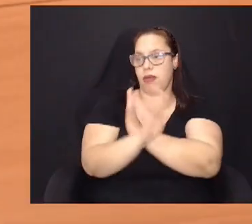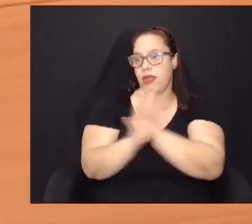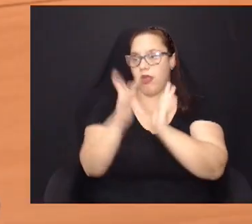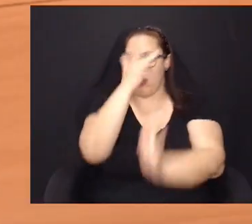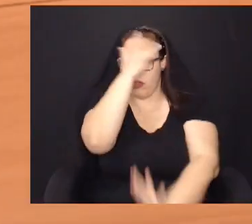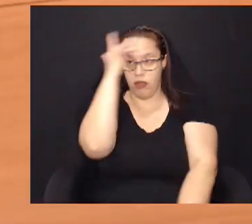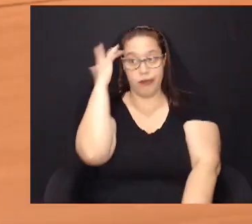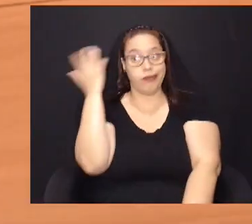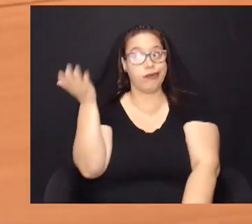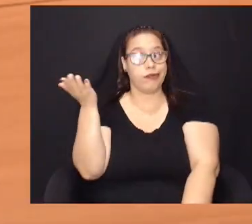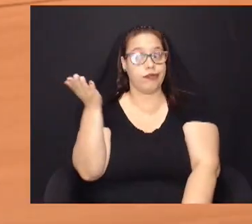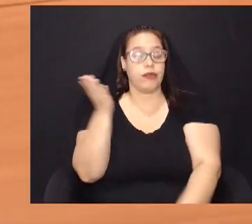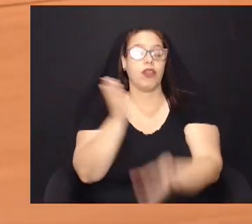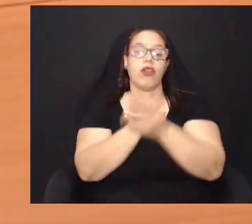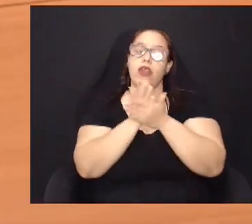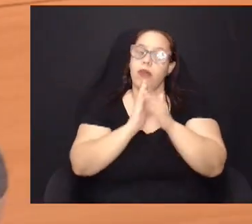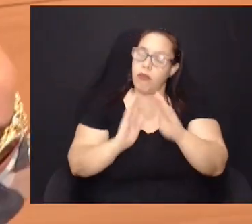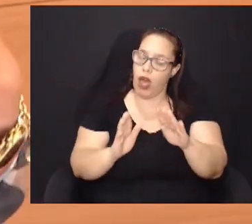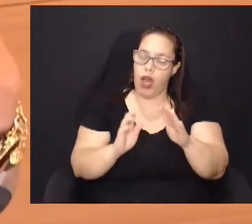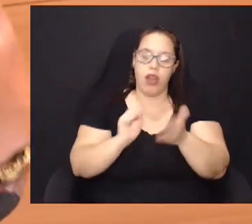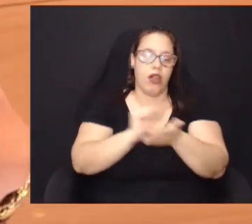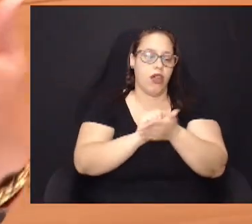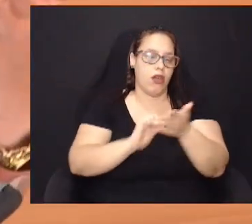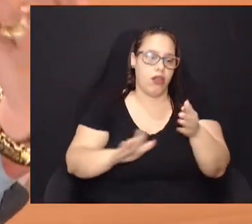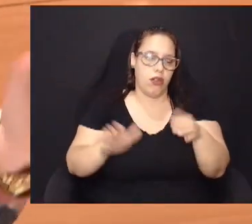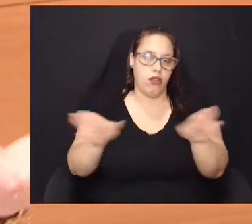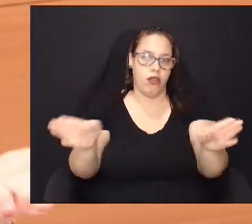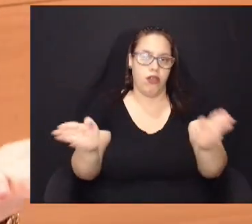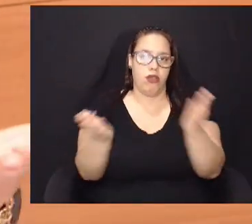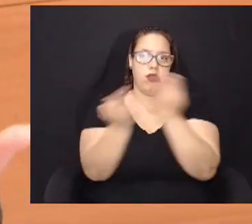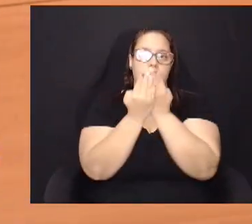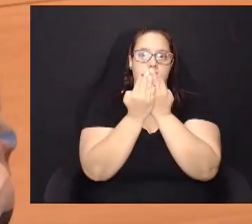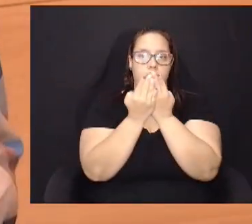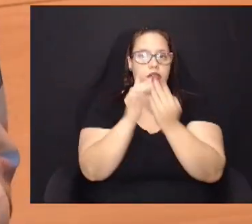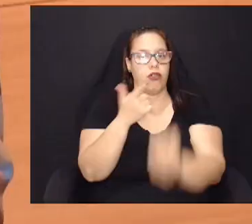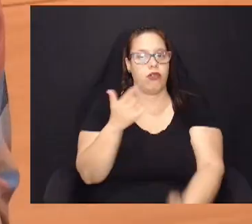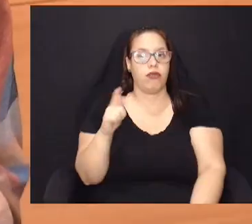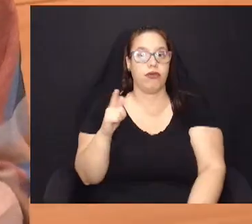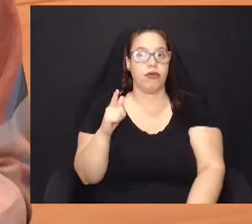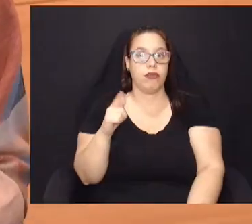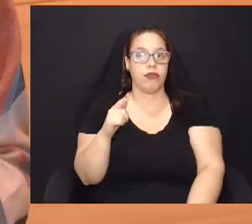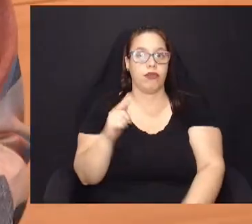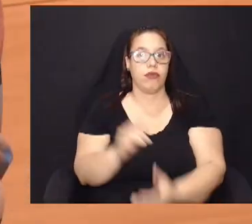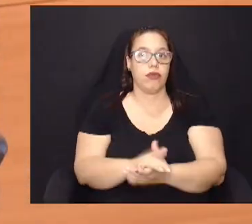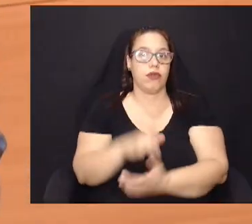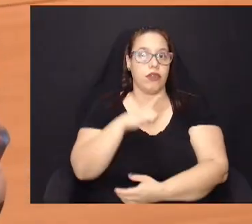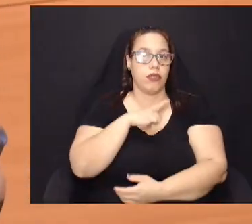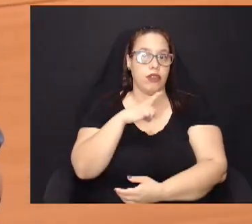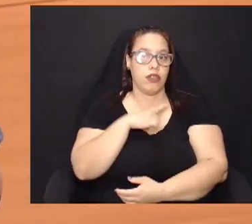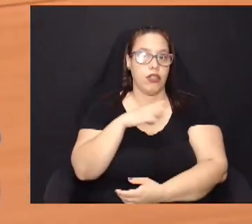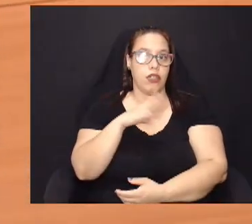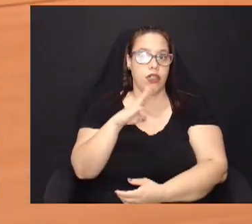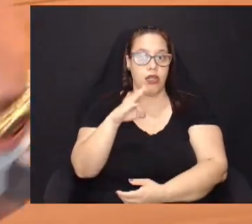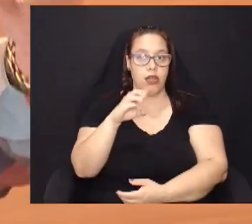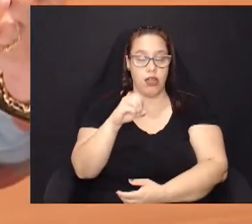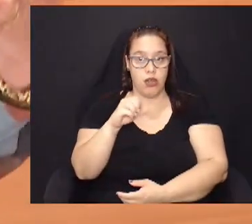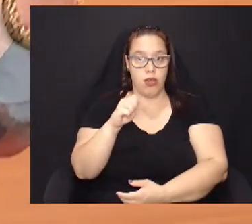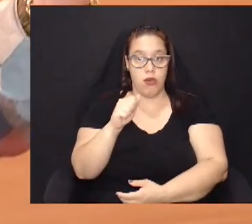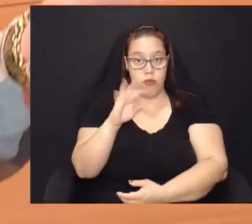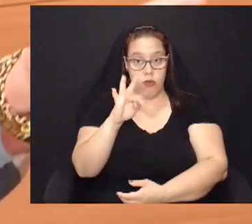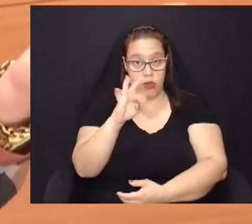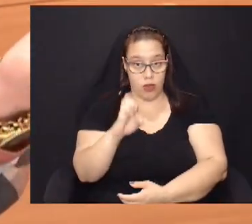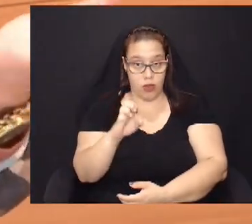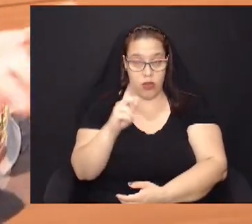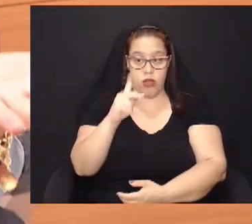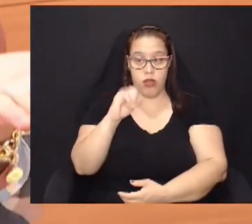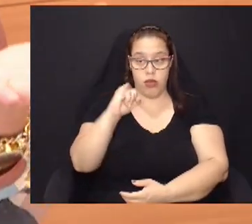ter que encerrar a atividade. É o que a gente falou, não queremos ter outras catástrofes que nós tivemos na Boate Pink. O secretário